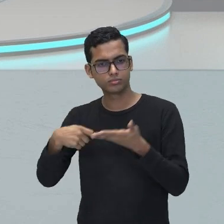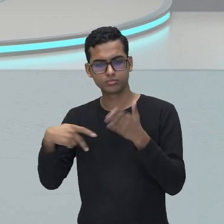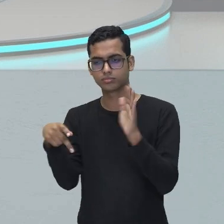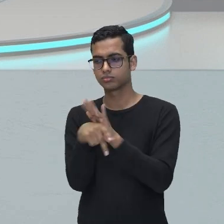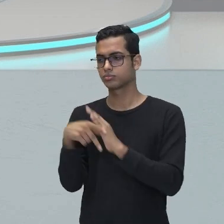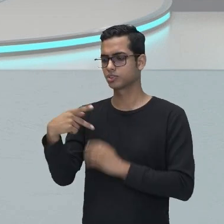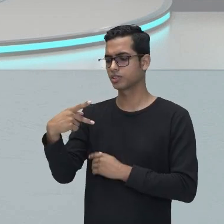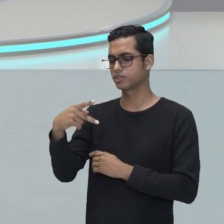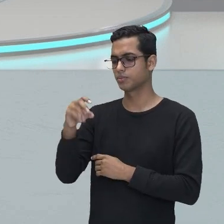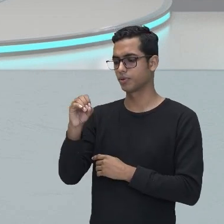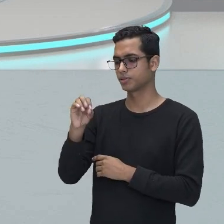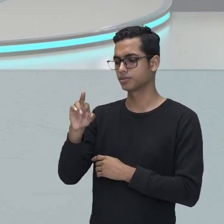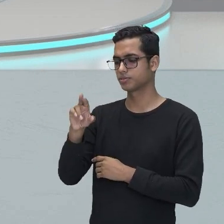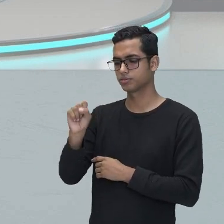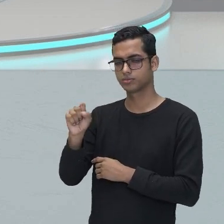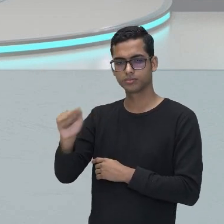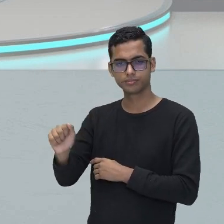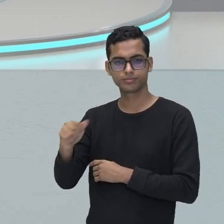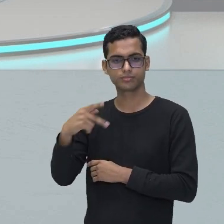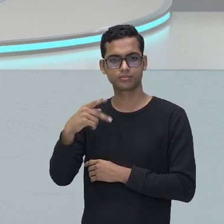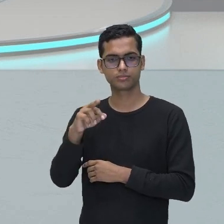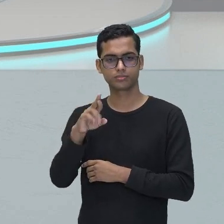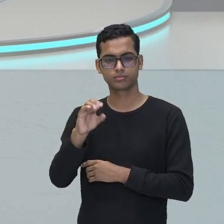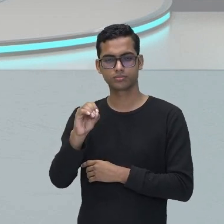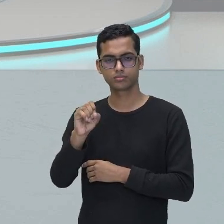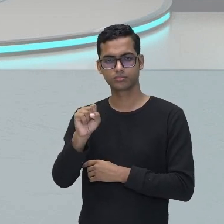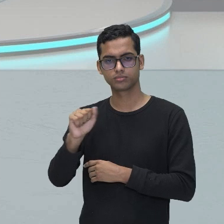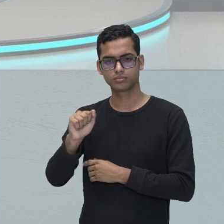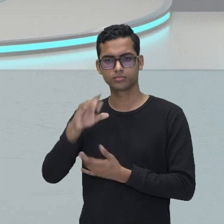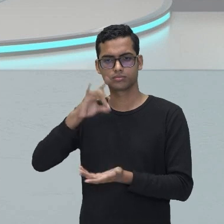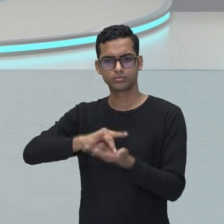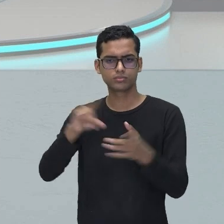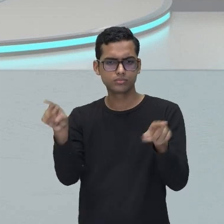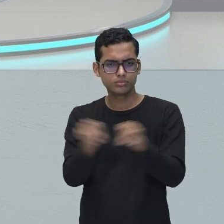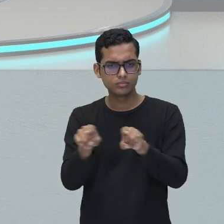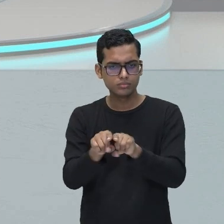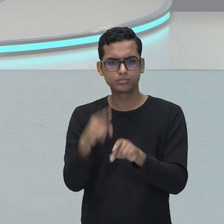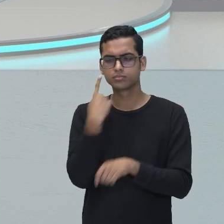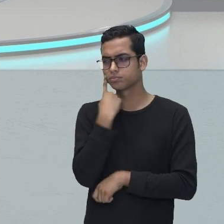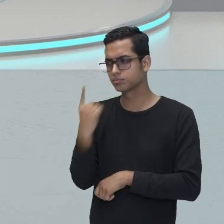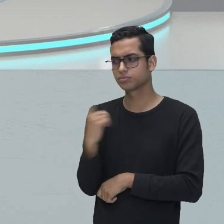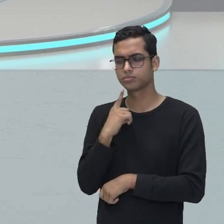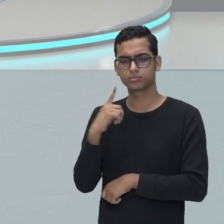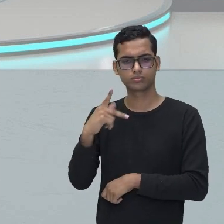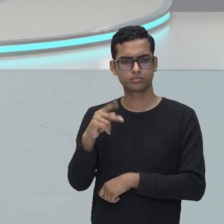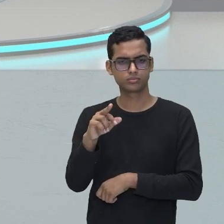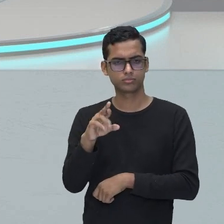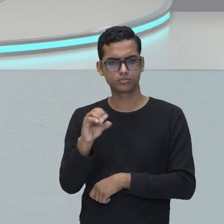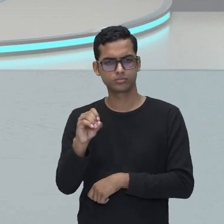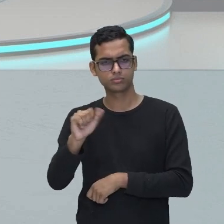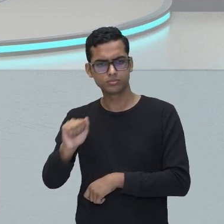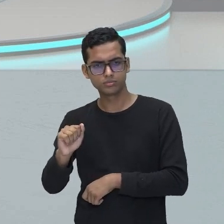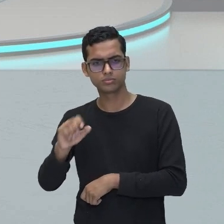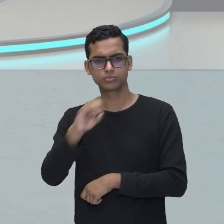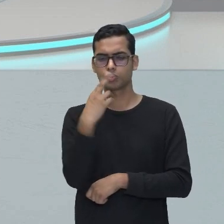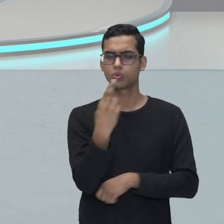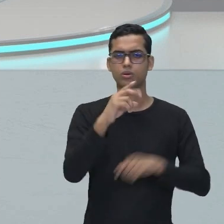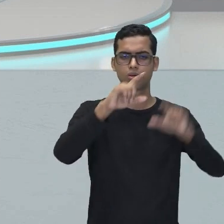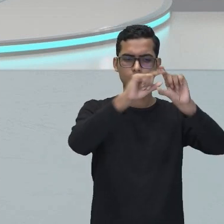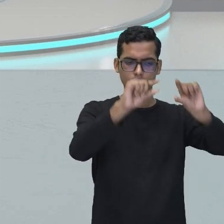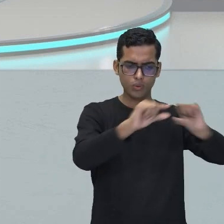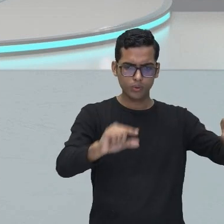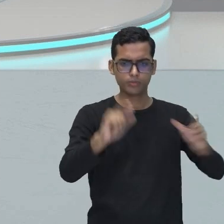prosa. Então, só existe dois tipos de texto. Ou ele é escrito em prosa, ou ele é escrito em verso.